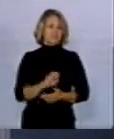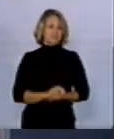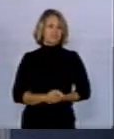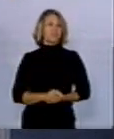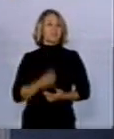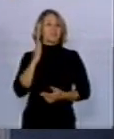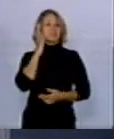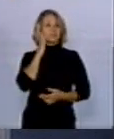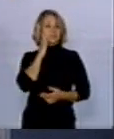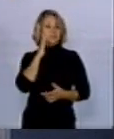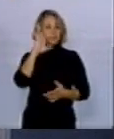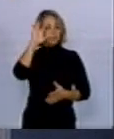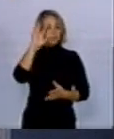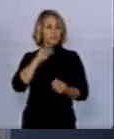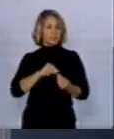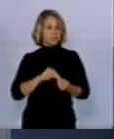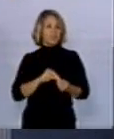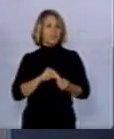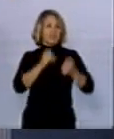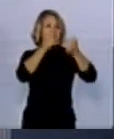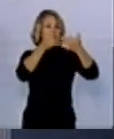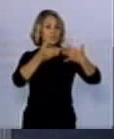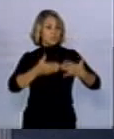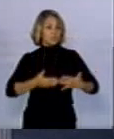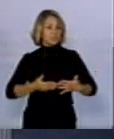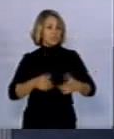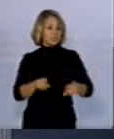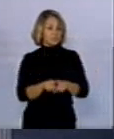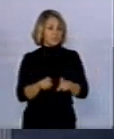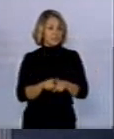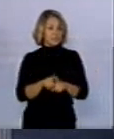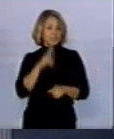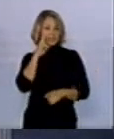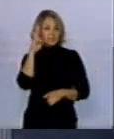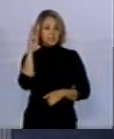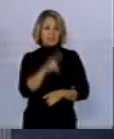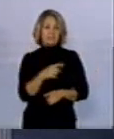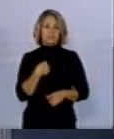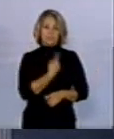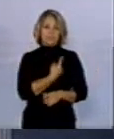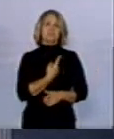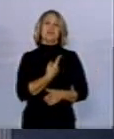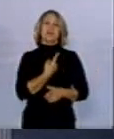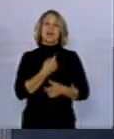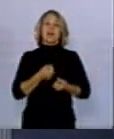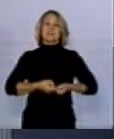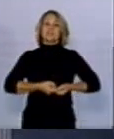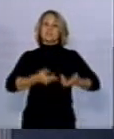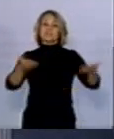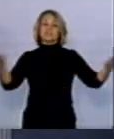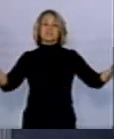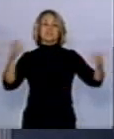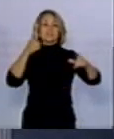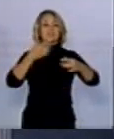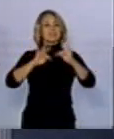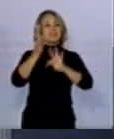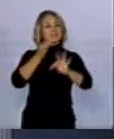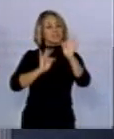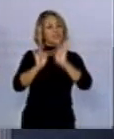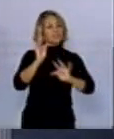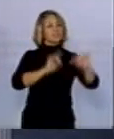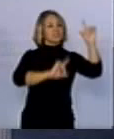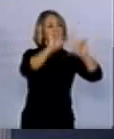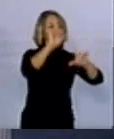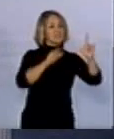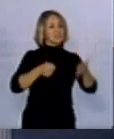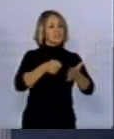Concluindo, então, eu gostaria de ressaltar que, do nosso ponto de vista, a expansão da tecnologia de TV a cabo contribui para ampliar o acesso